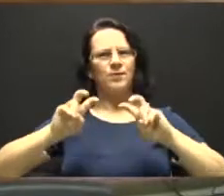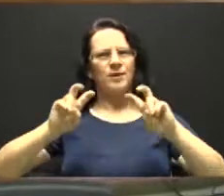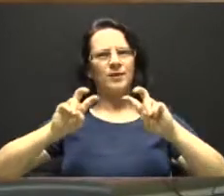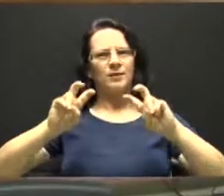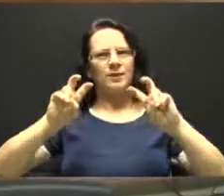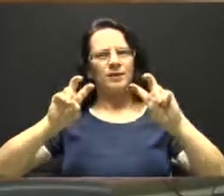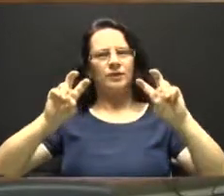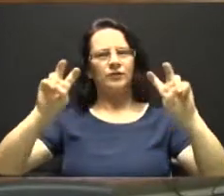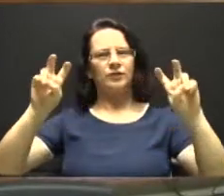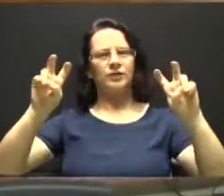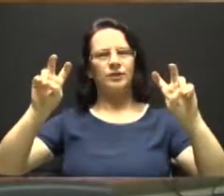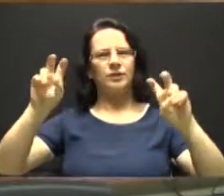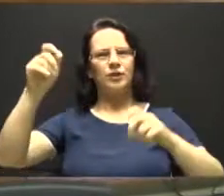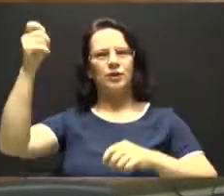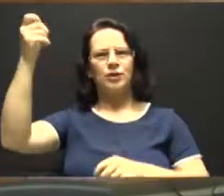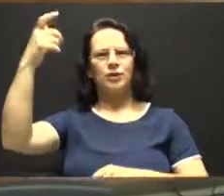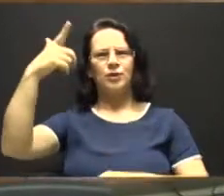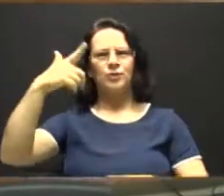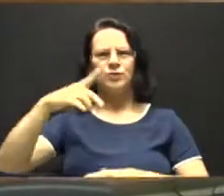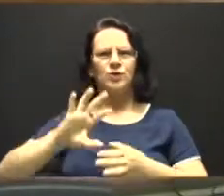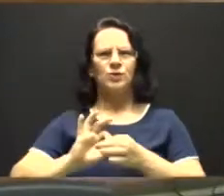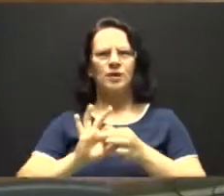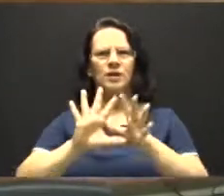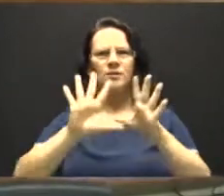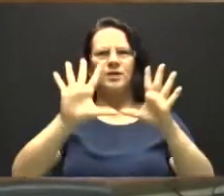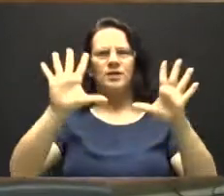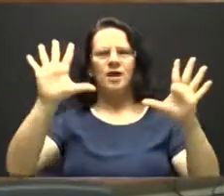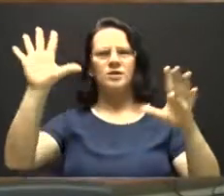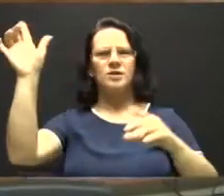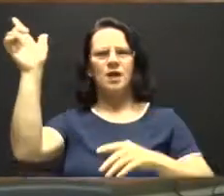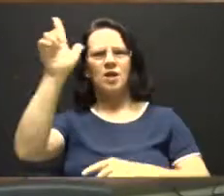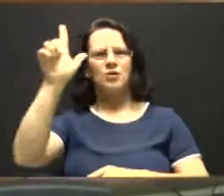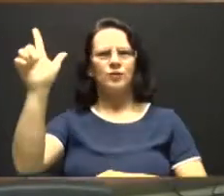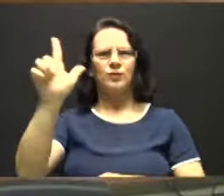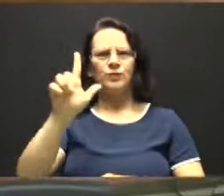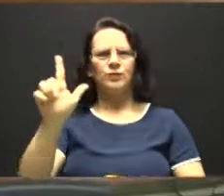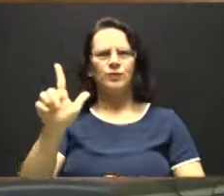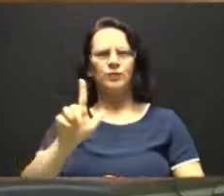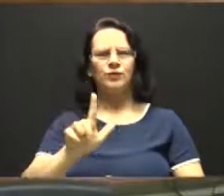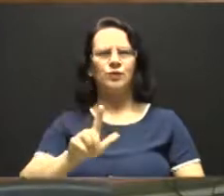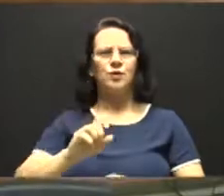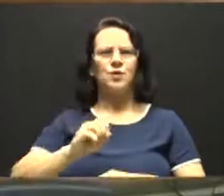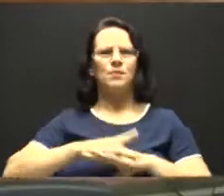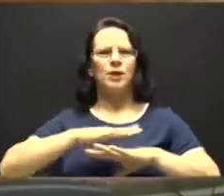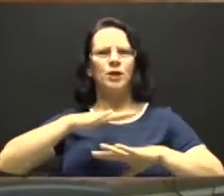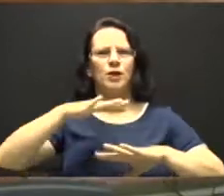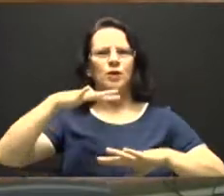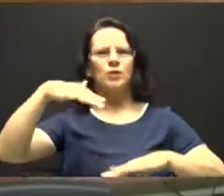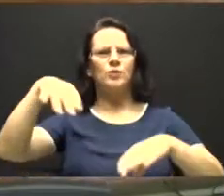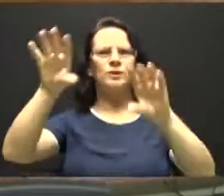rodada um só a liberdade raios longe